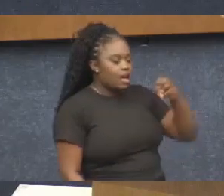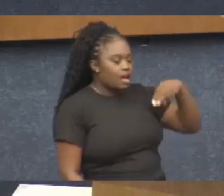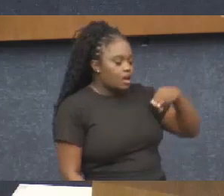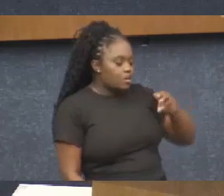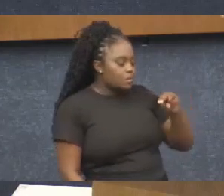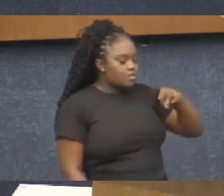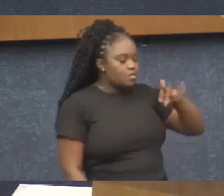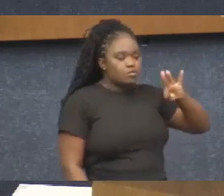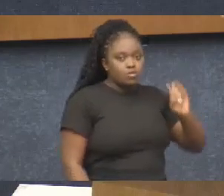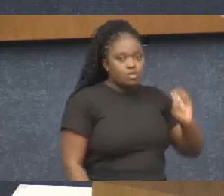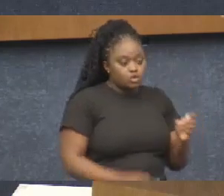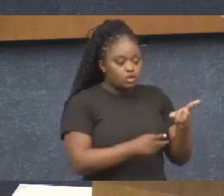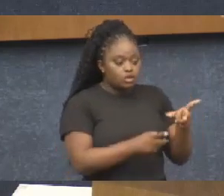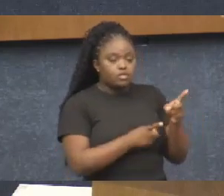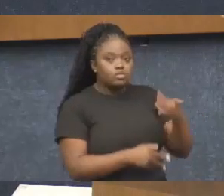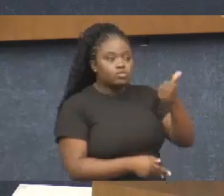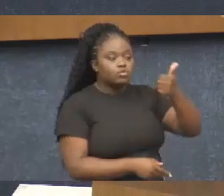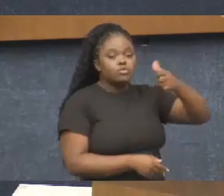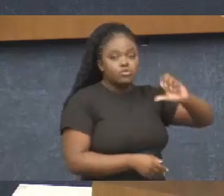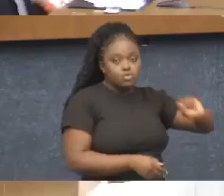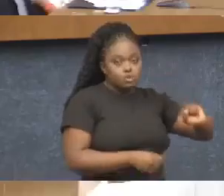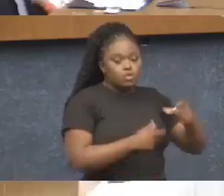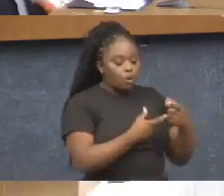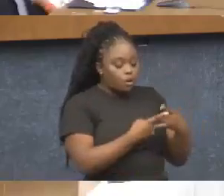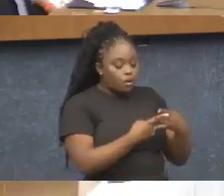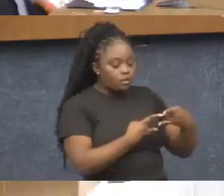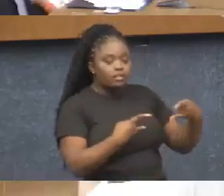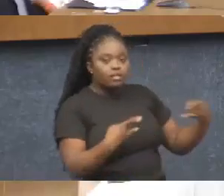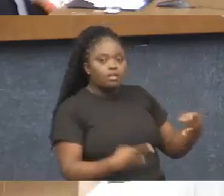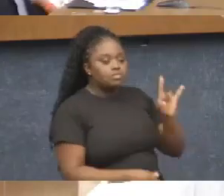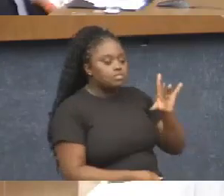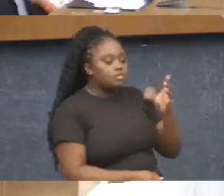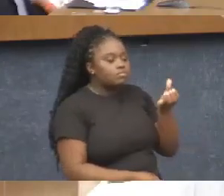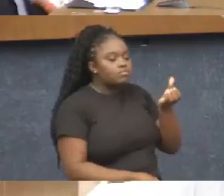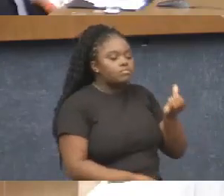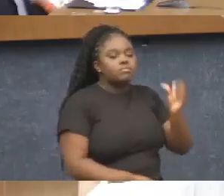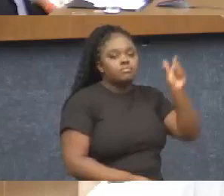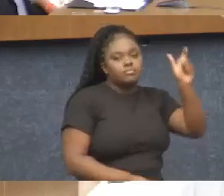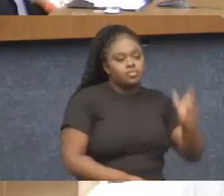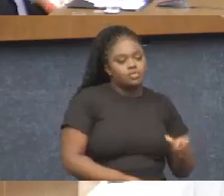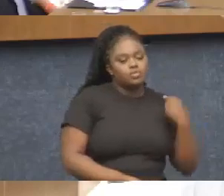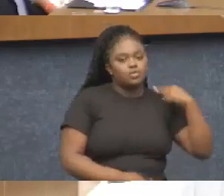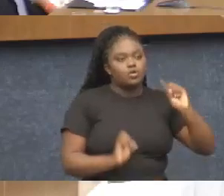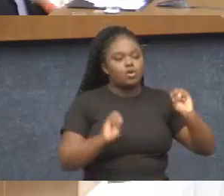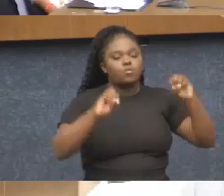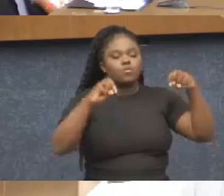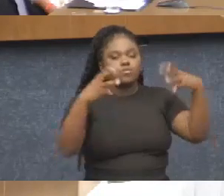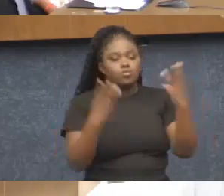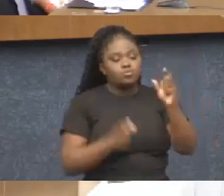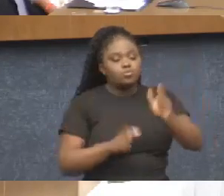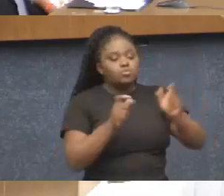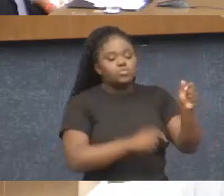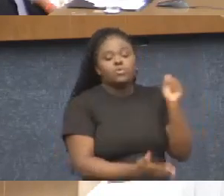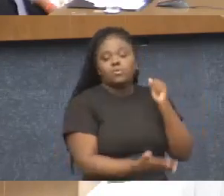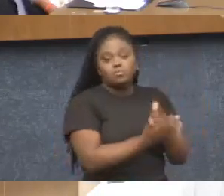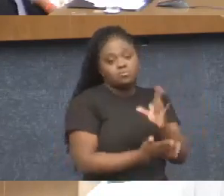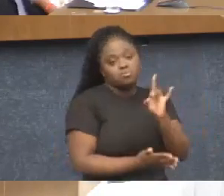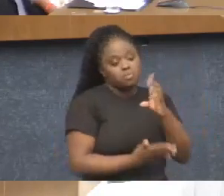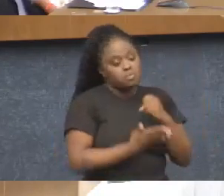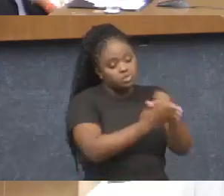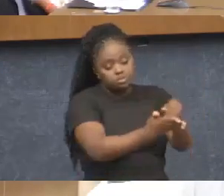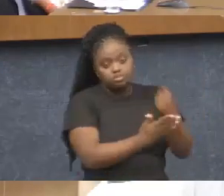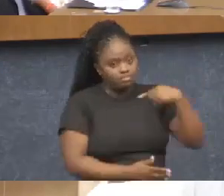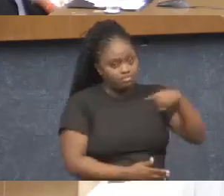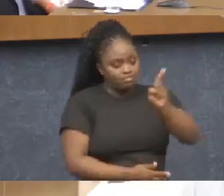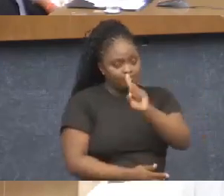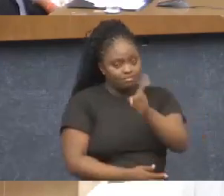vendia 18 ingressos e apenas 6 pessoas iam para o show, porque as outras compravam só para ajudar, e preferia nem ir.